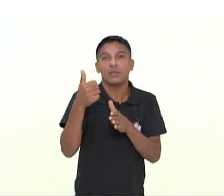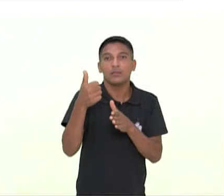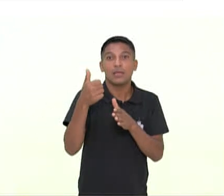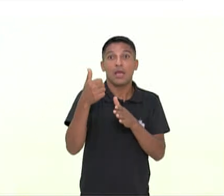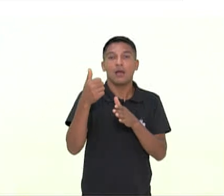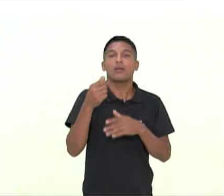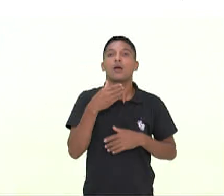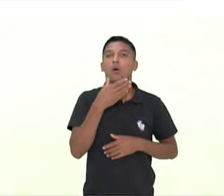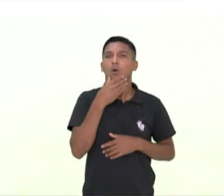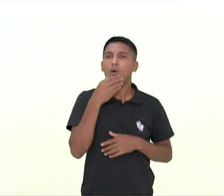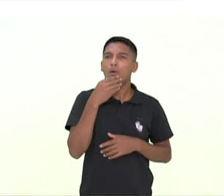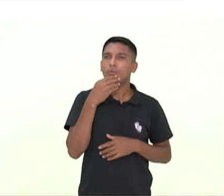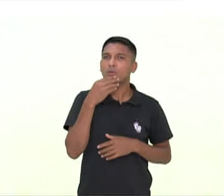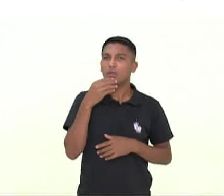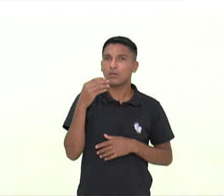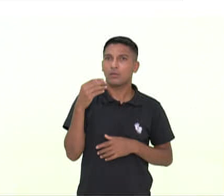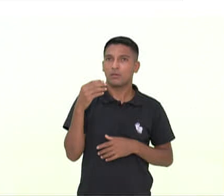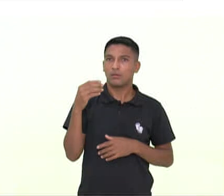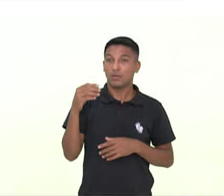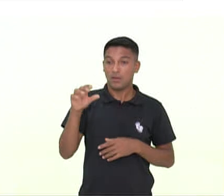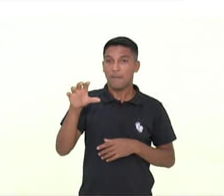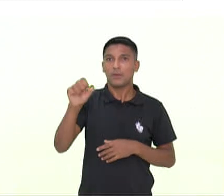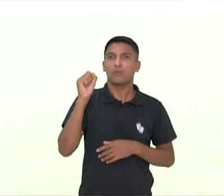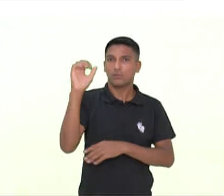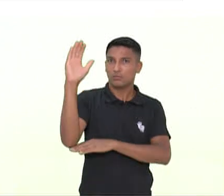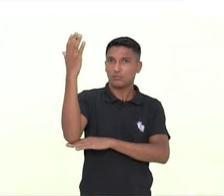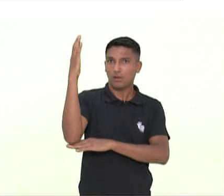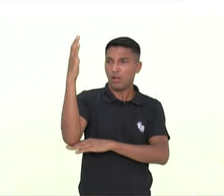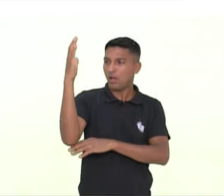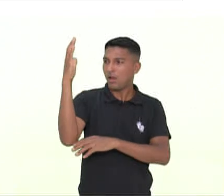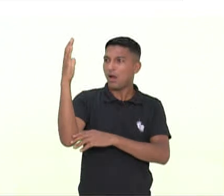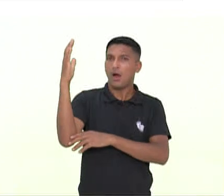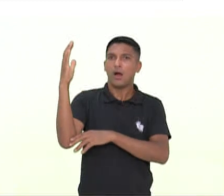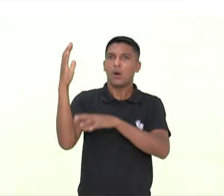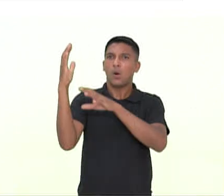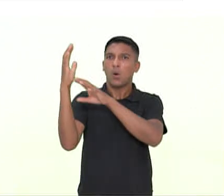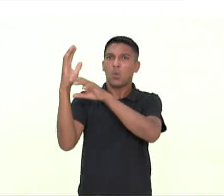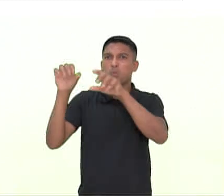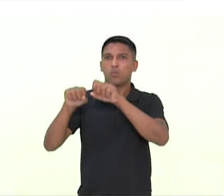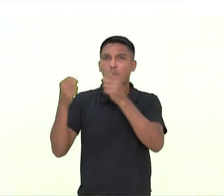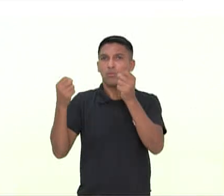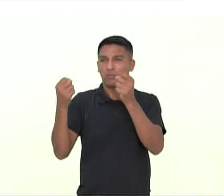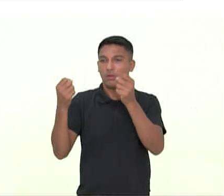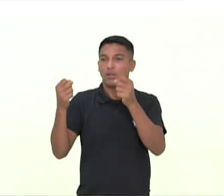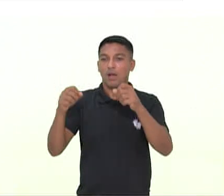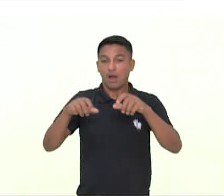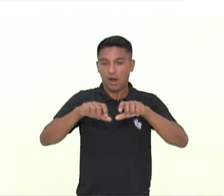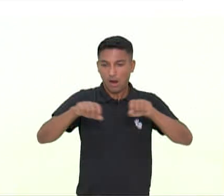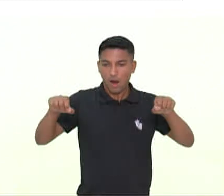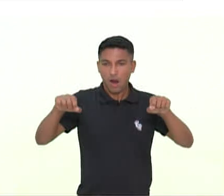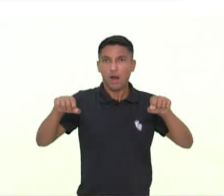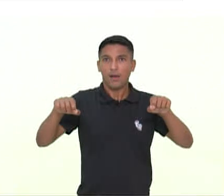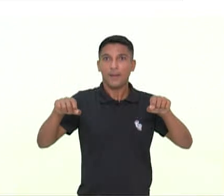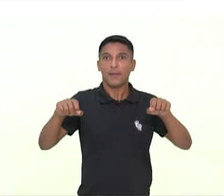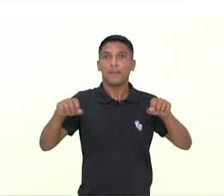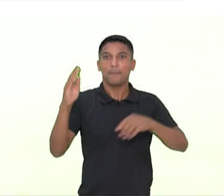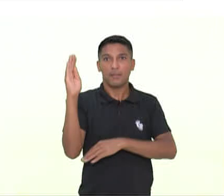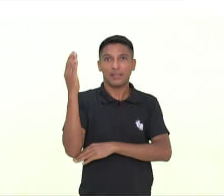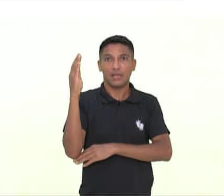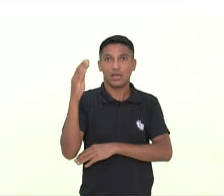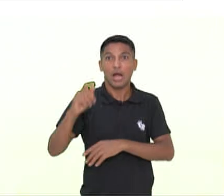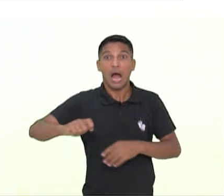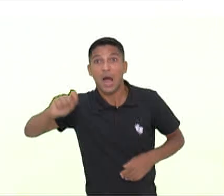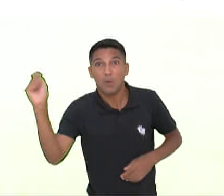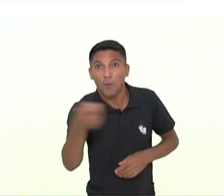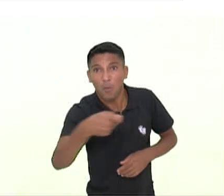utilizada pela humanidade né pelo homem foi uma espada de madeira né E talvez você